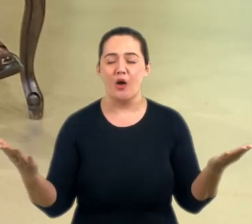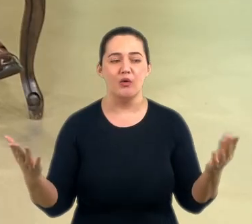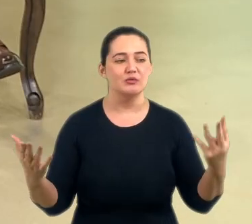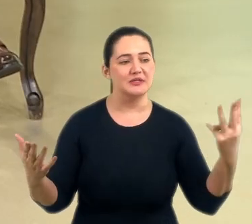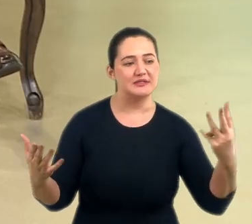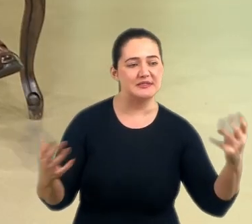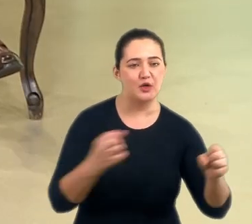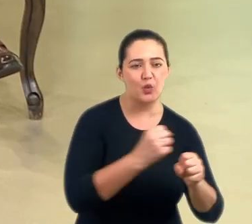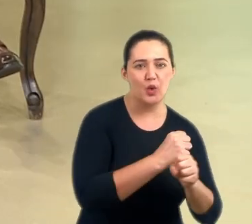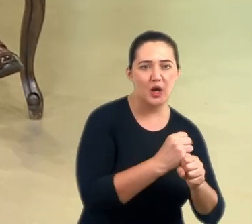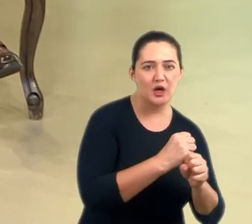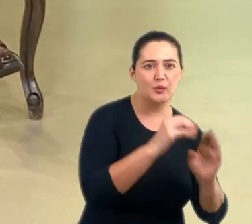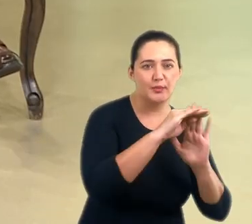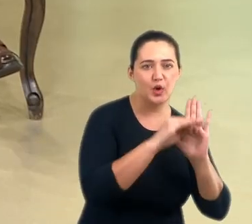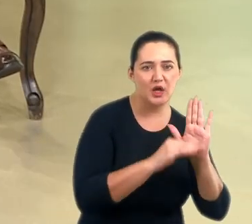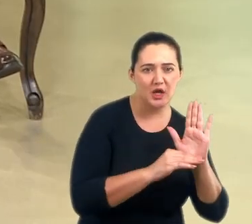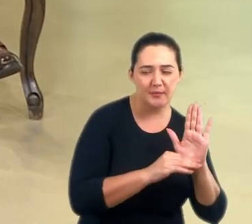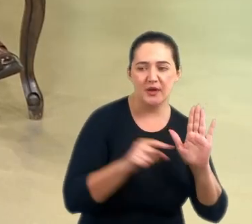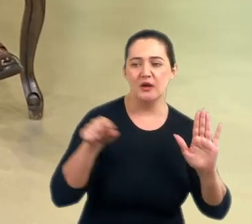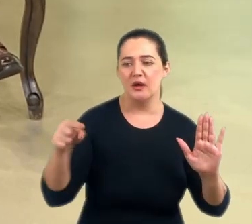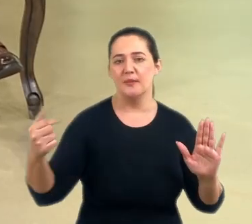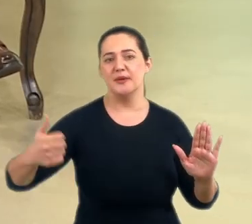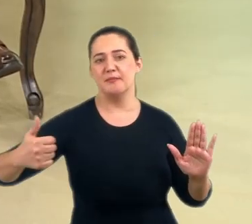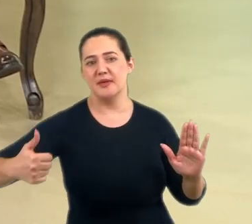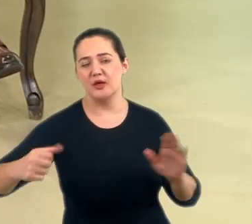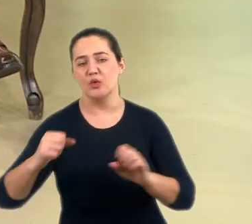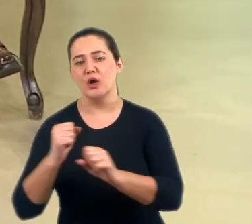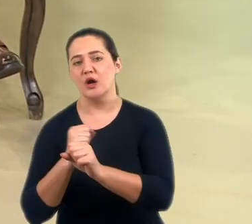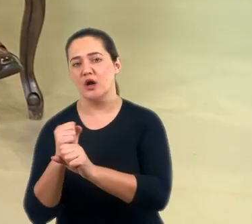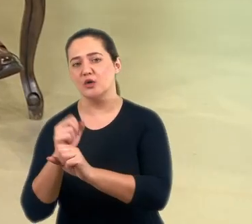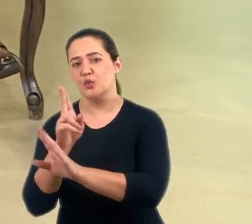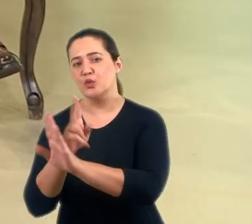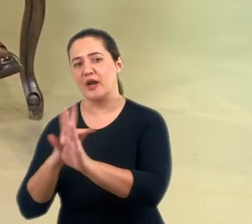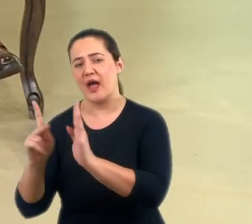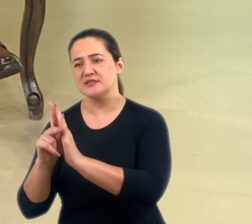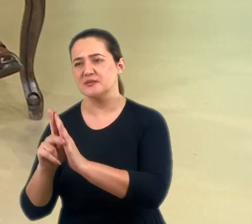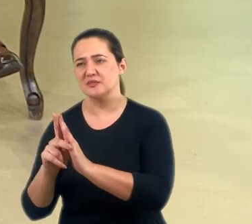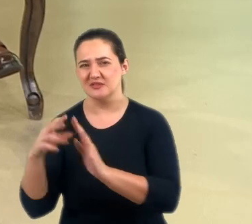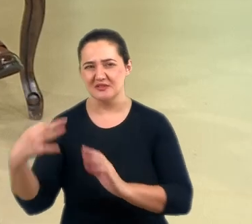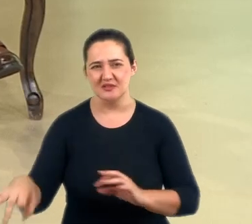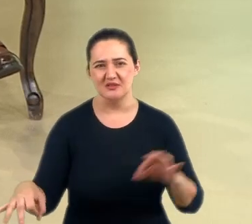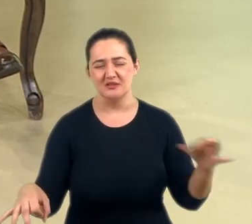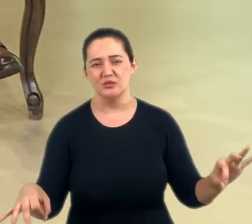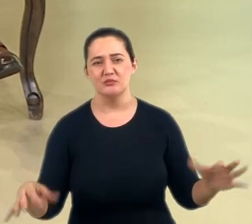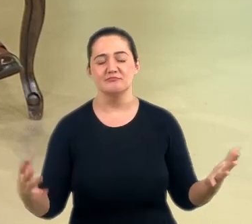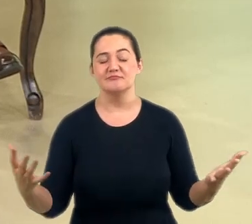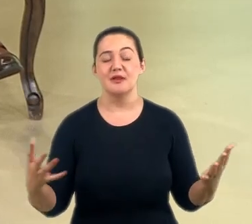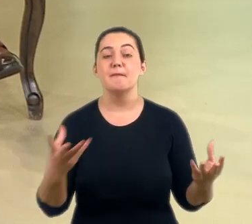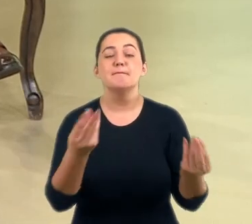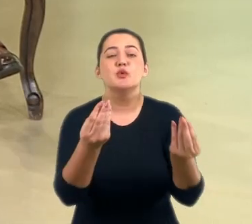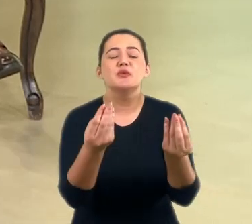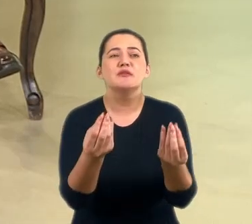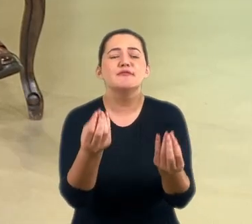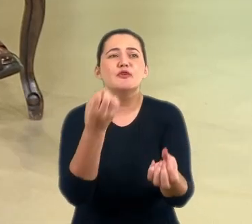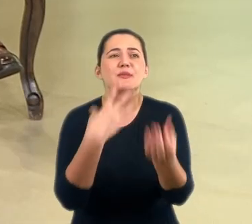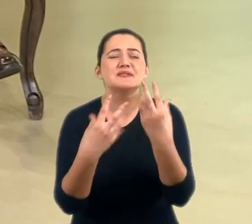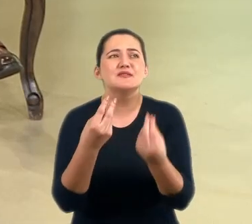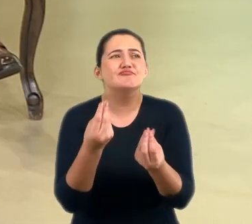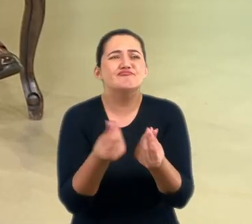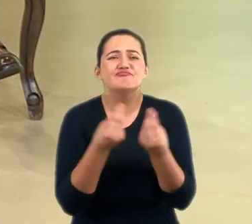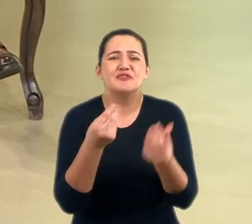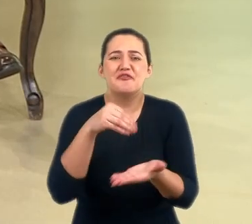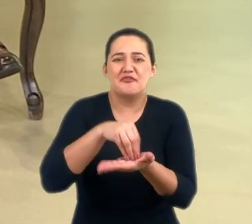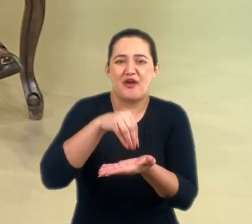Teologia e o 3º ano do programa Evidências? Será que é o mesmo? Será que não é? Quando começou tudo isso? São informações muito